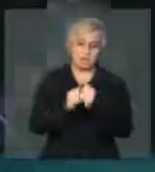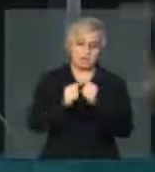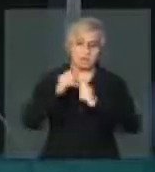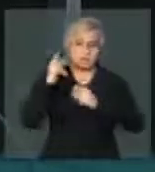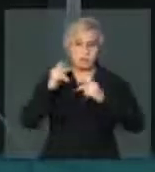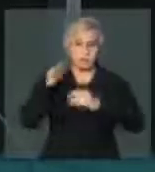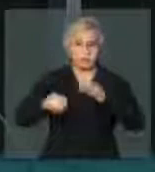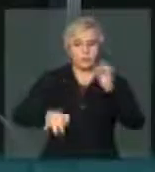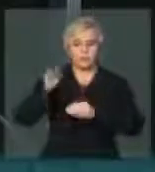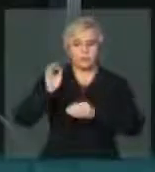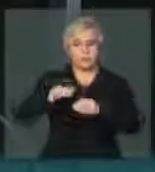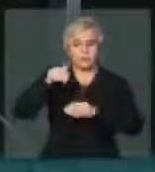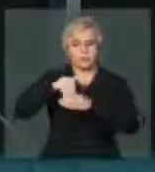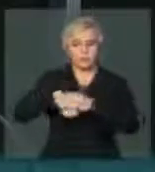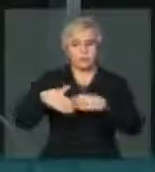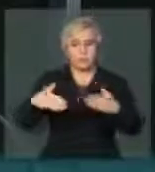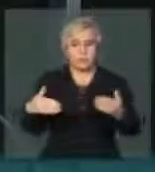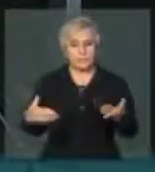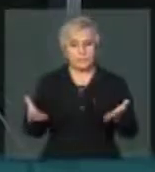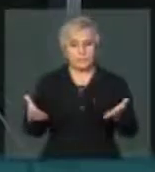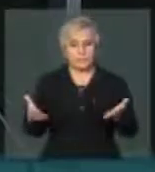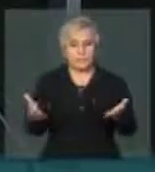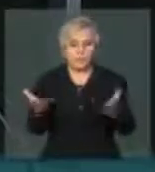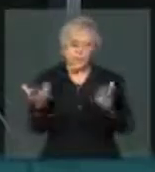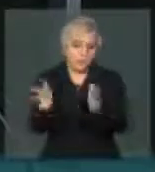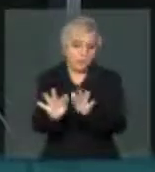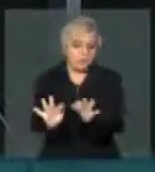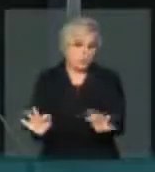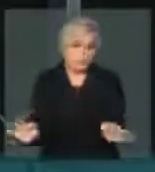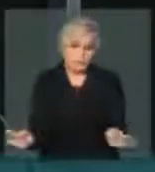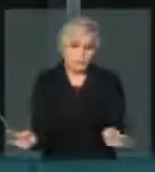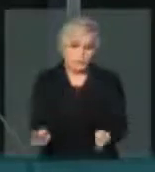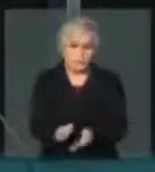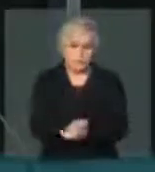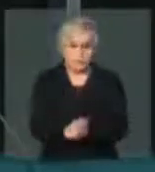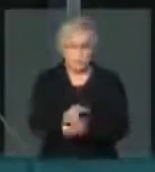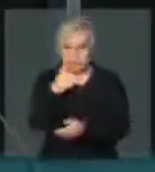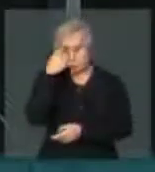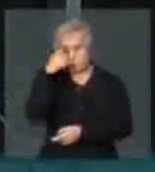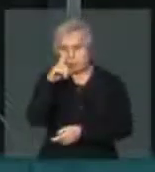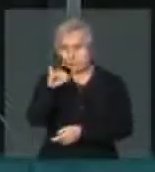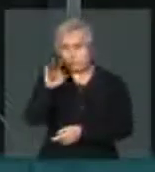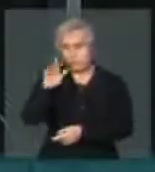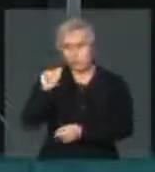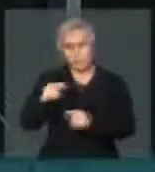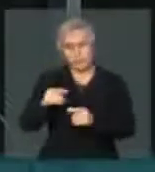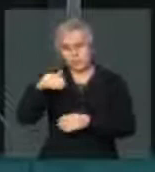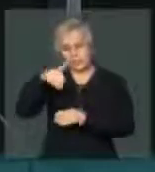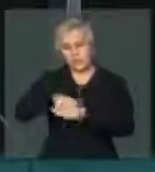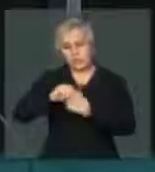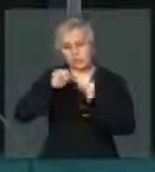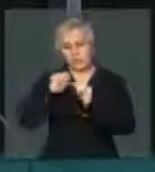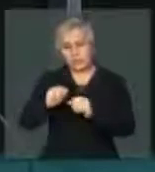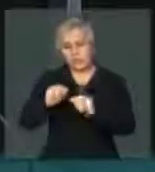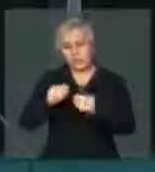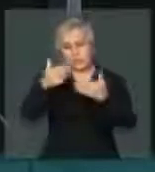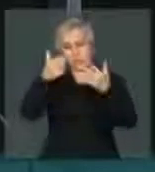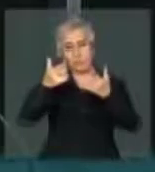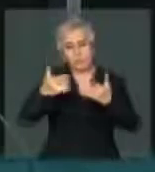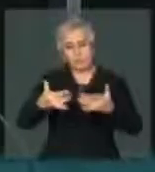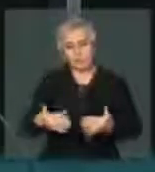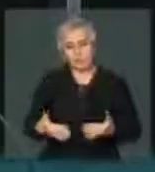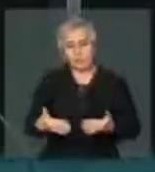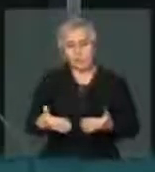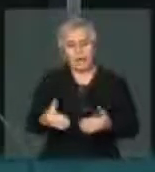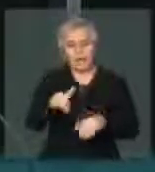com a justiça eleitoral é de uma enorme simplicidade. No dia da votação você pode justificar sua ausência por razão médica